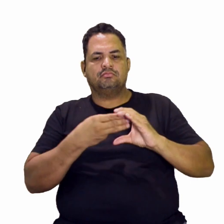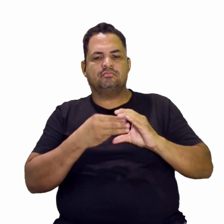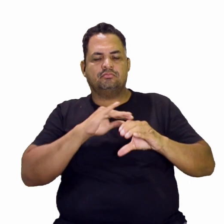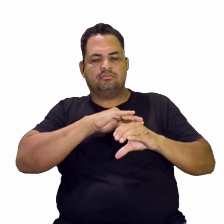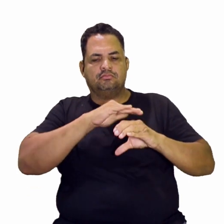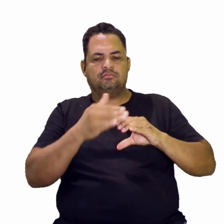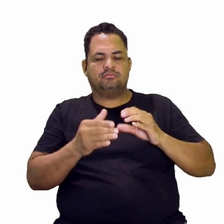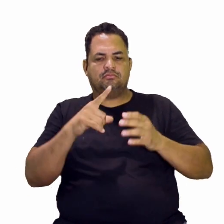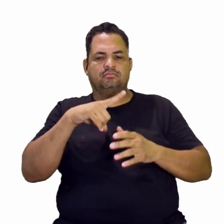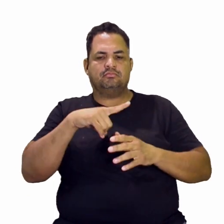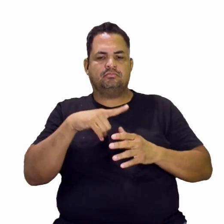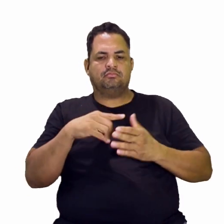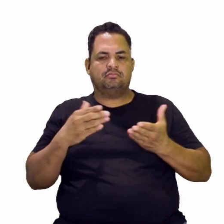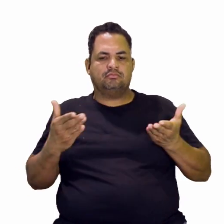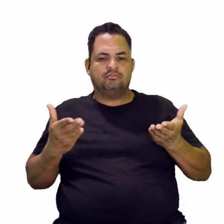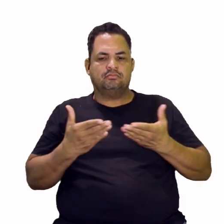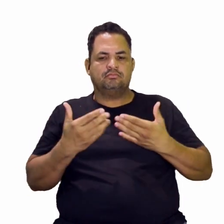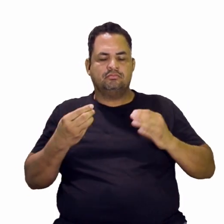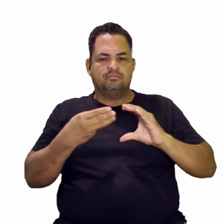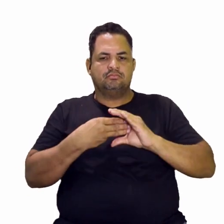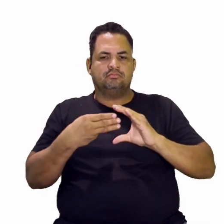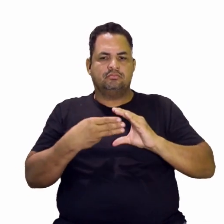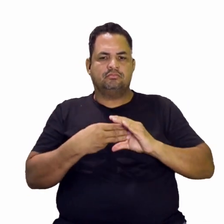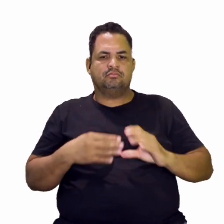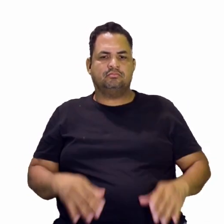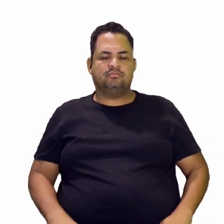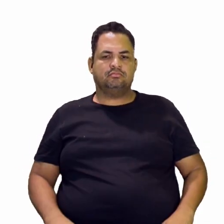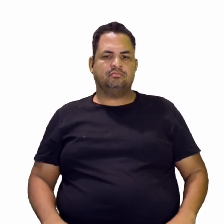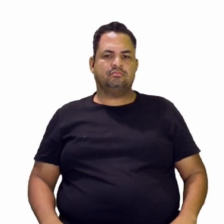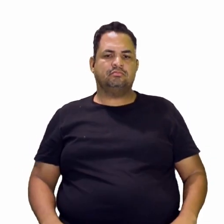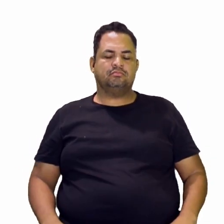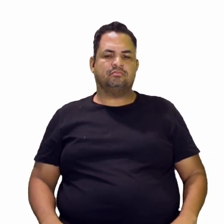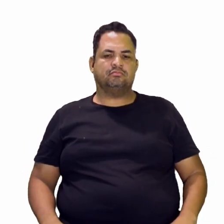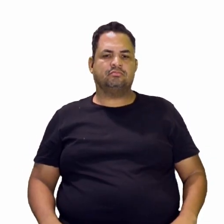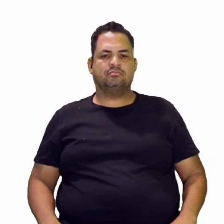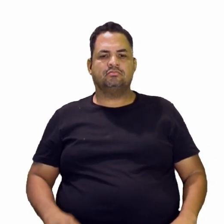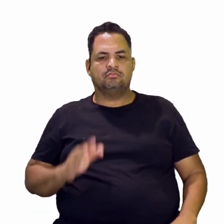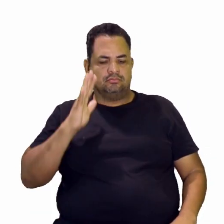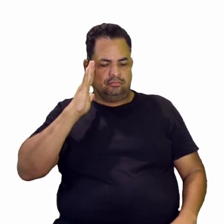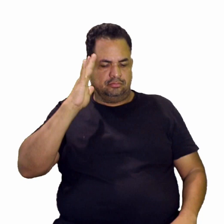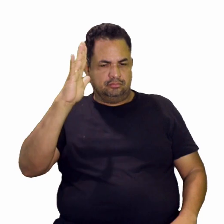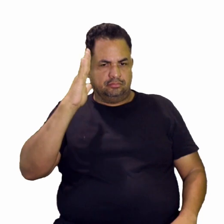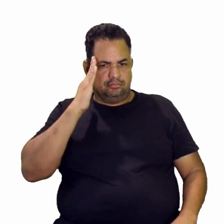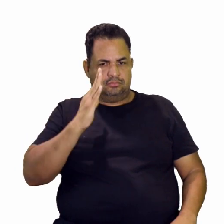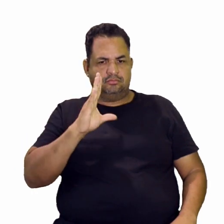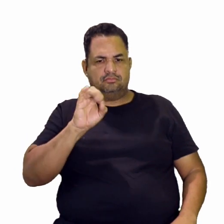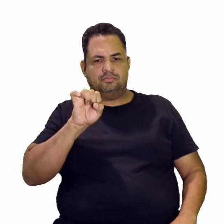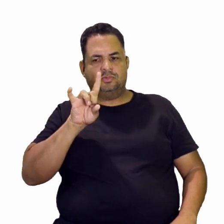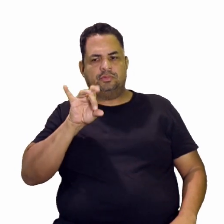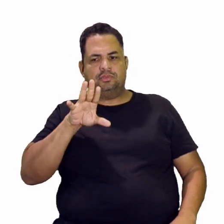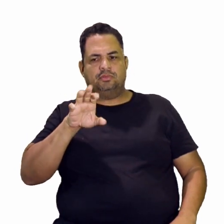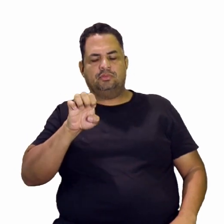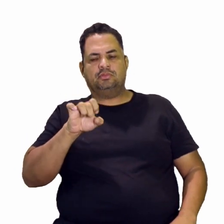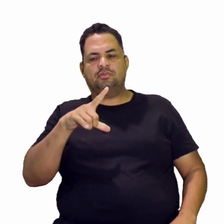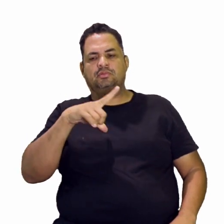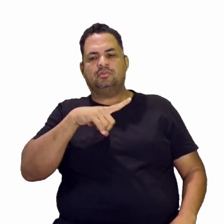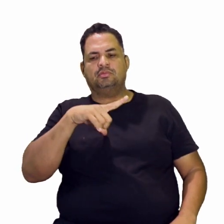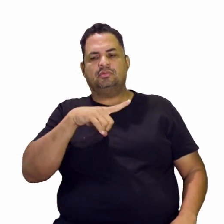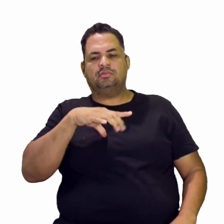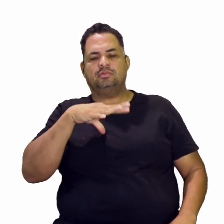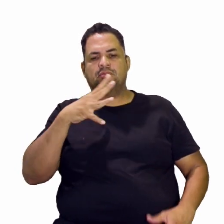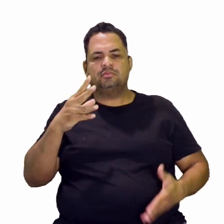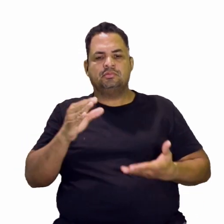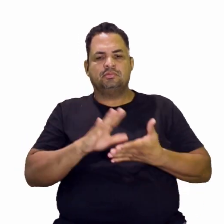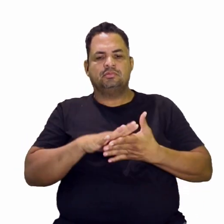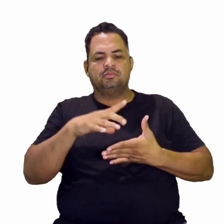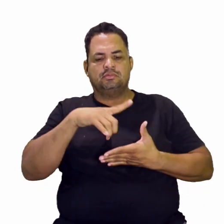plasmática que a gente tem hoje nas nossas células, tá? E aí, segundo a teoria da simbiose, nós temos a